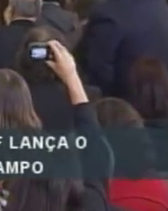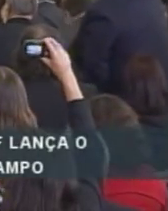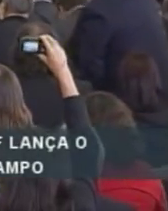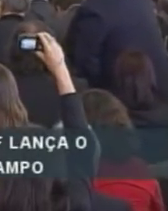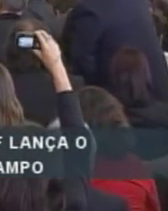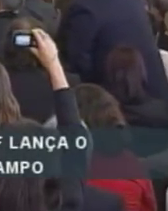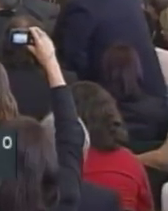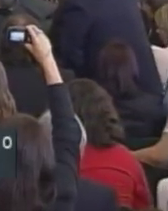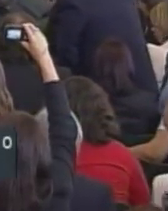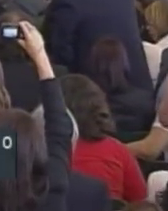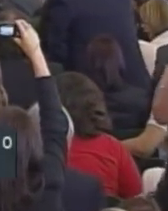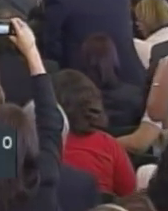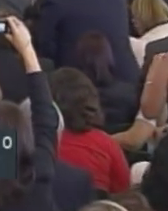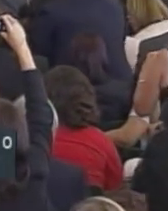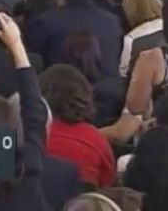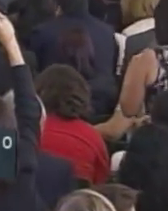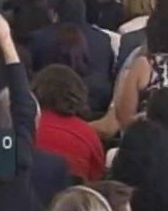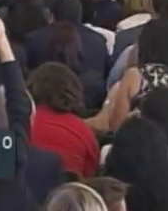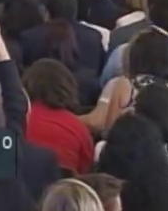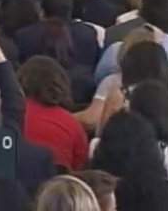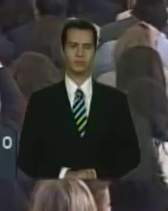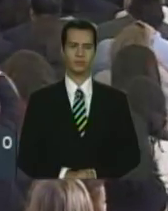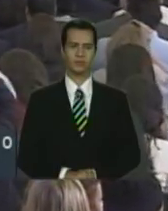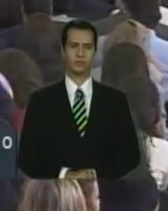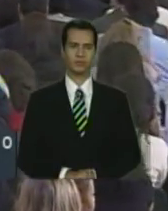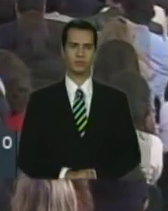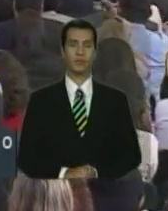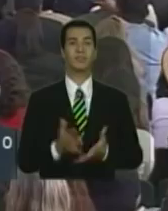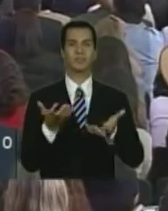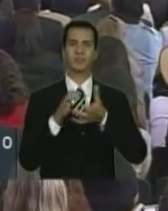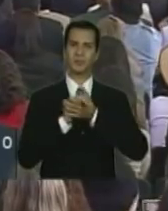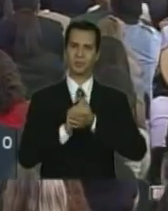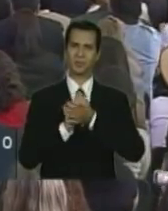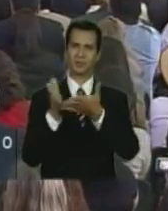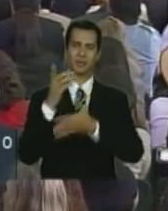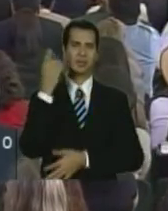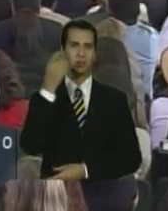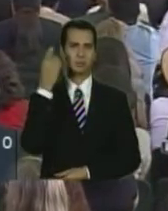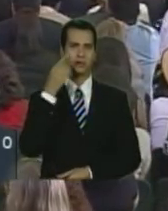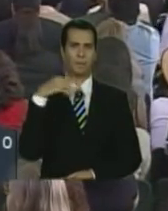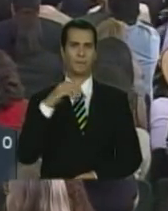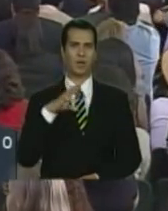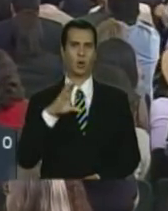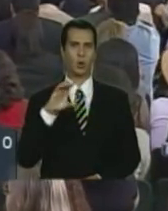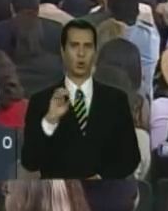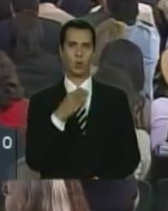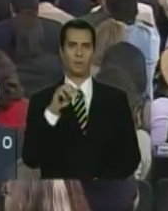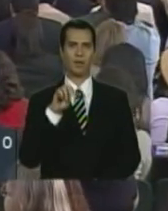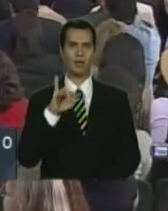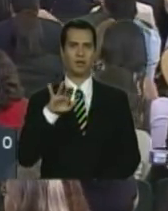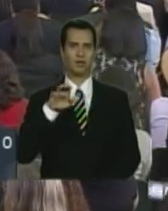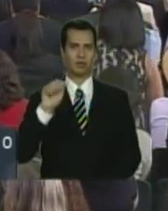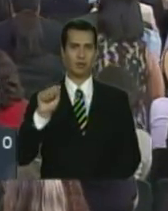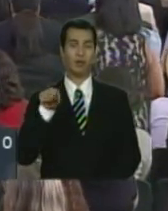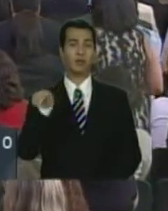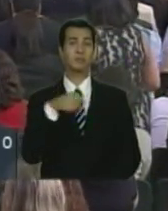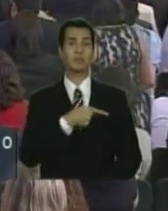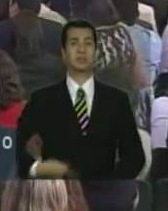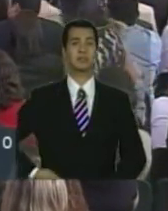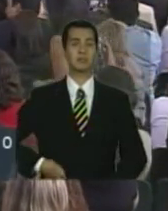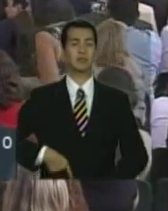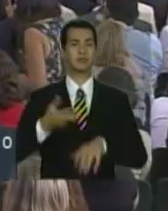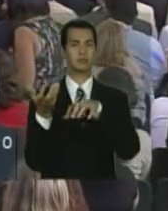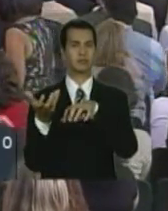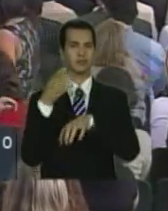Eu queria cumprimentar o deputado Marco Maia, presidente da Câmara dos Deputados.